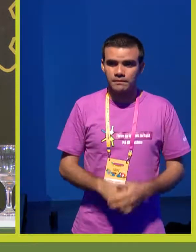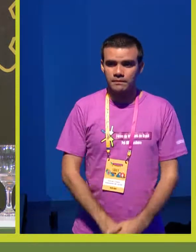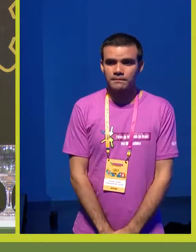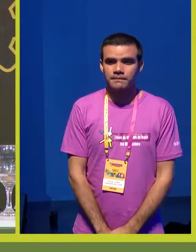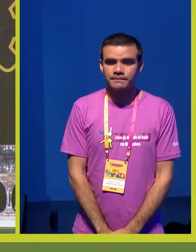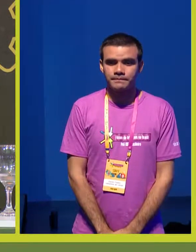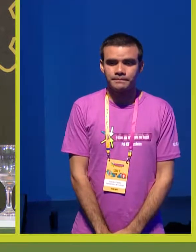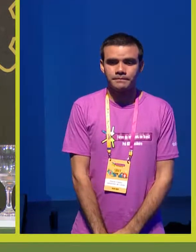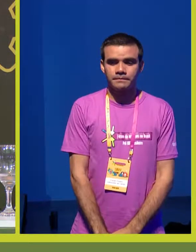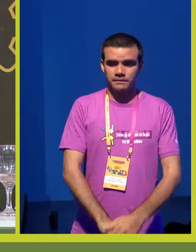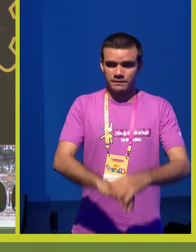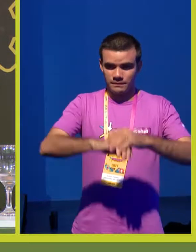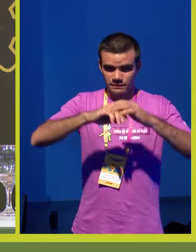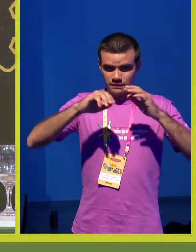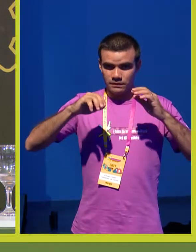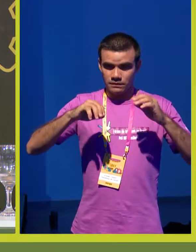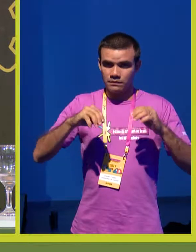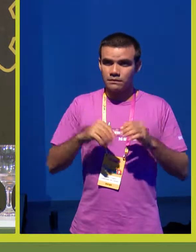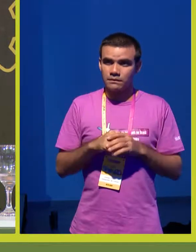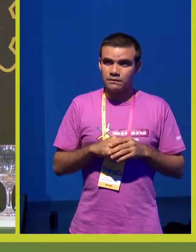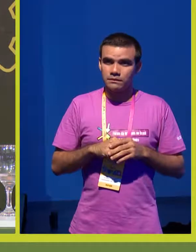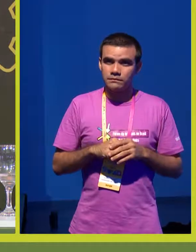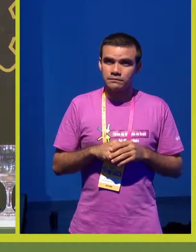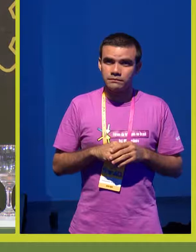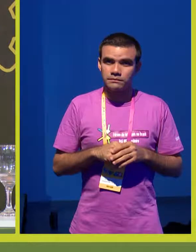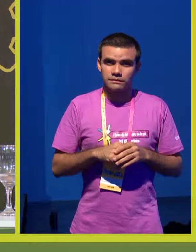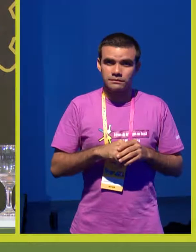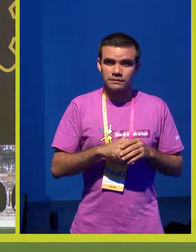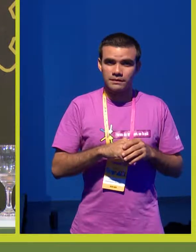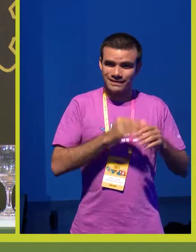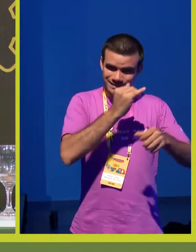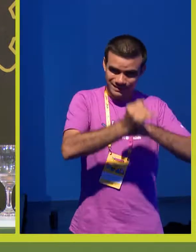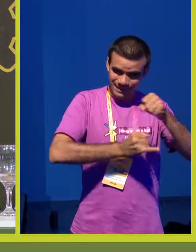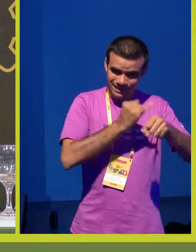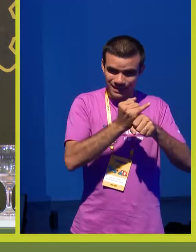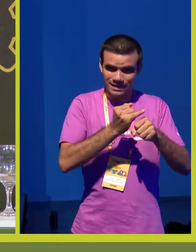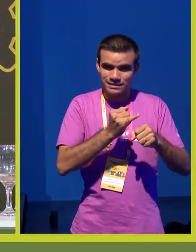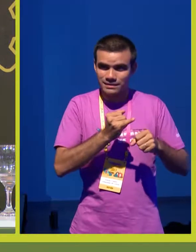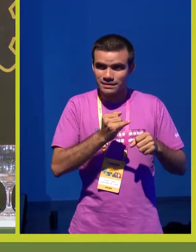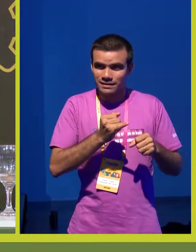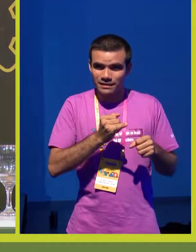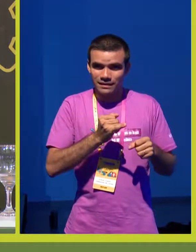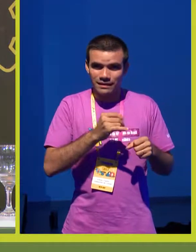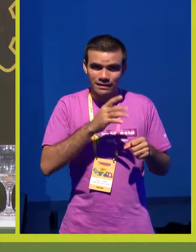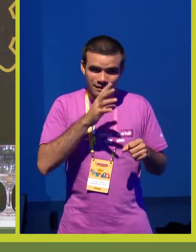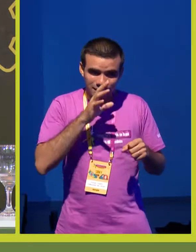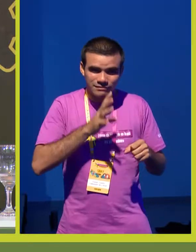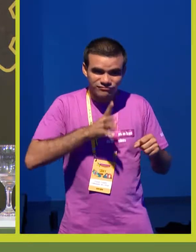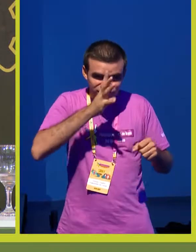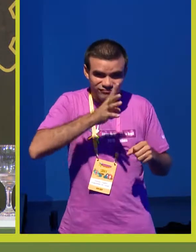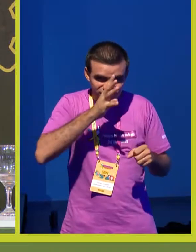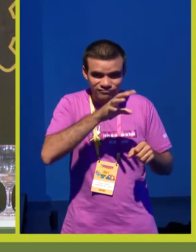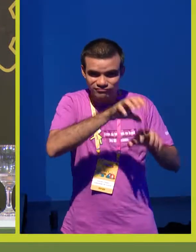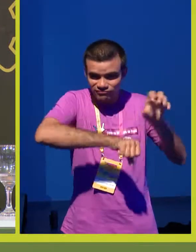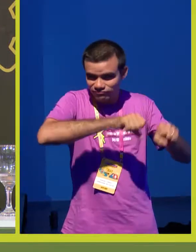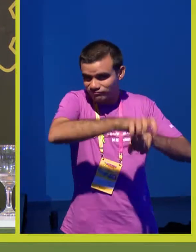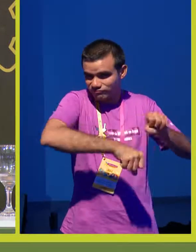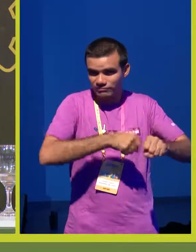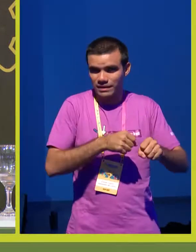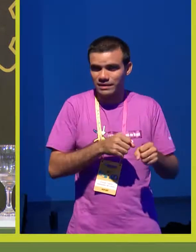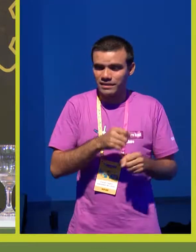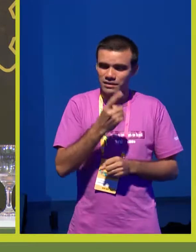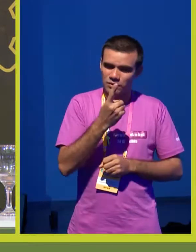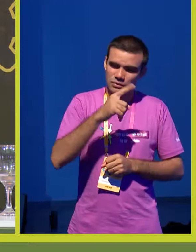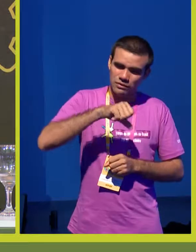é o que vem se chamando de infiltração virtual. Isso também no pacote anticrime e em outro PL, que é o